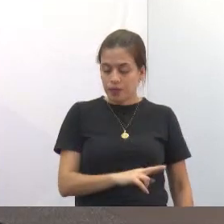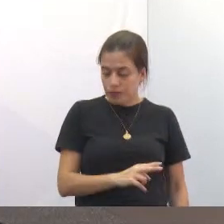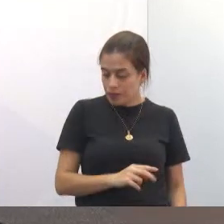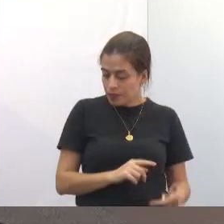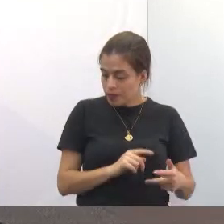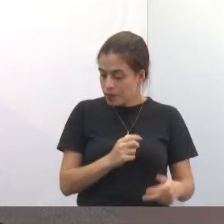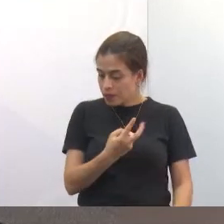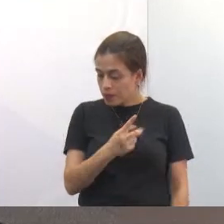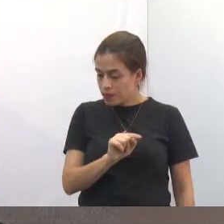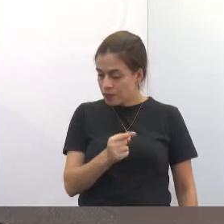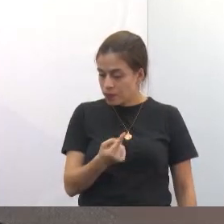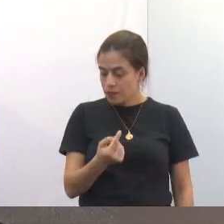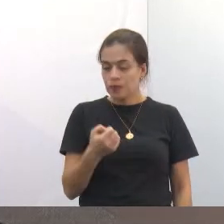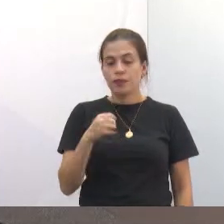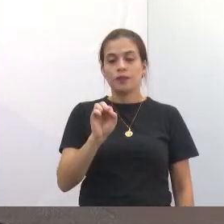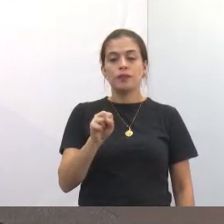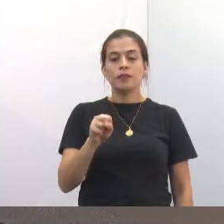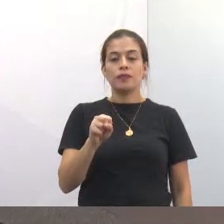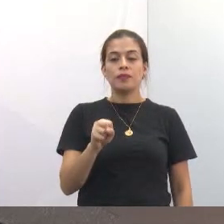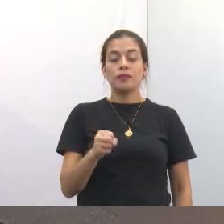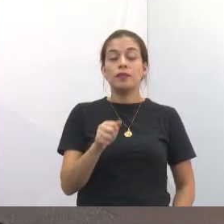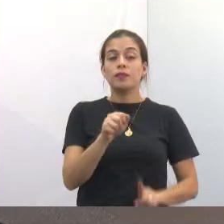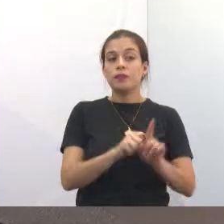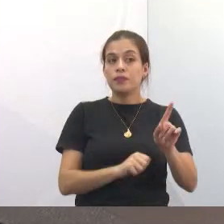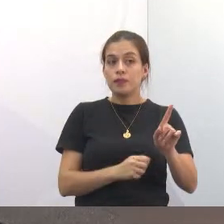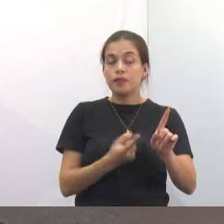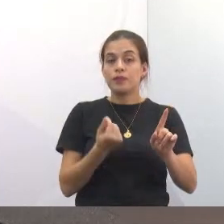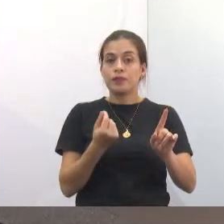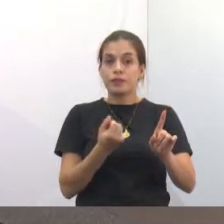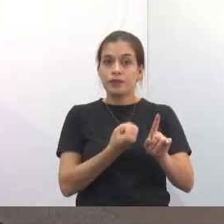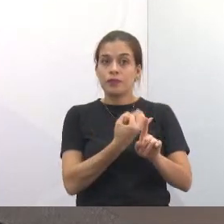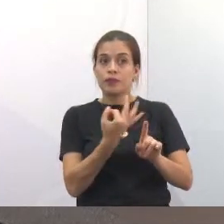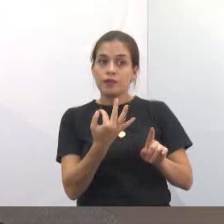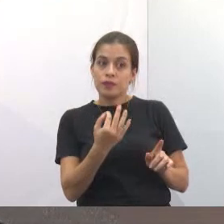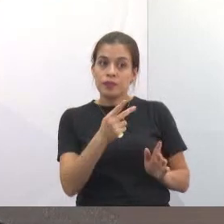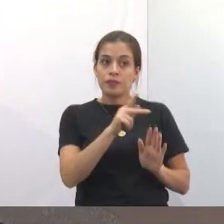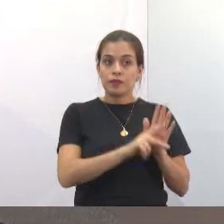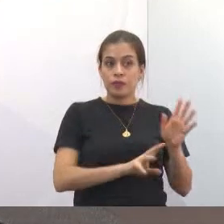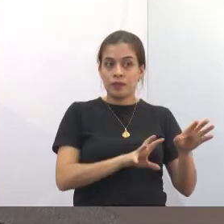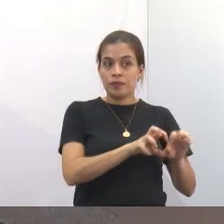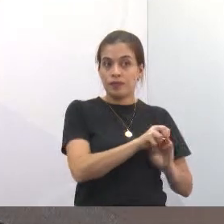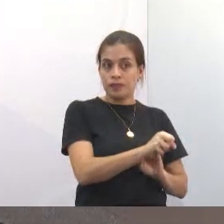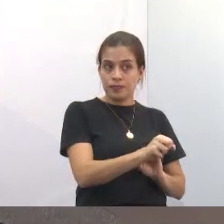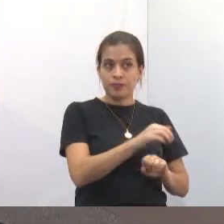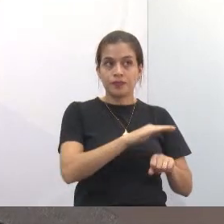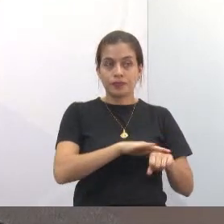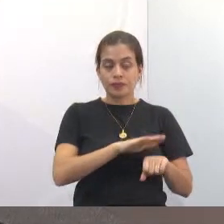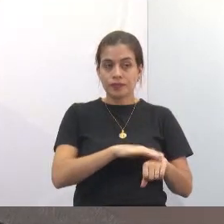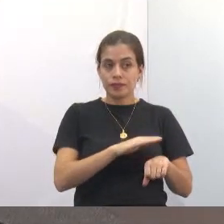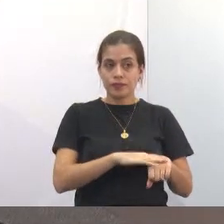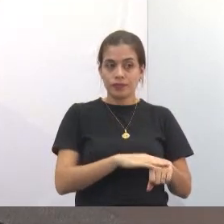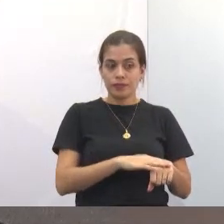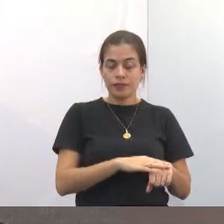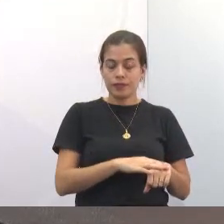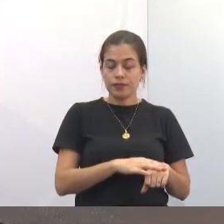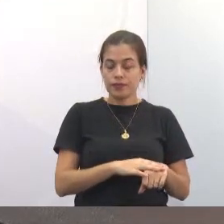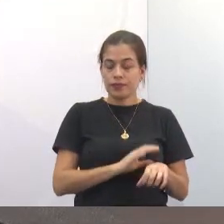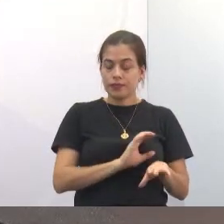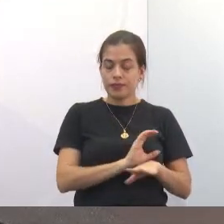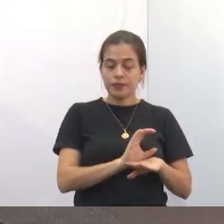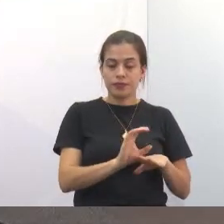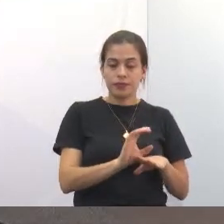informar meses, valores e quais projetos de capacitação foram realizados em respectivos